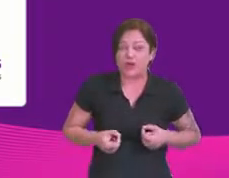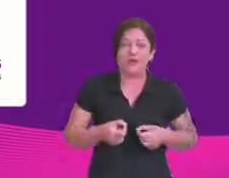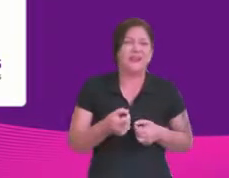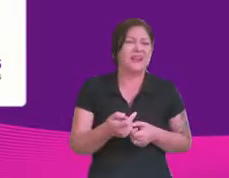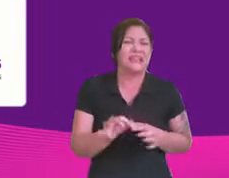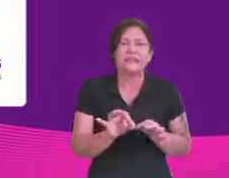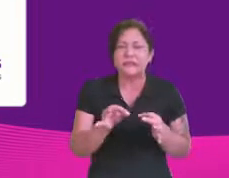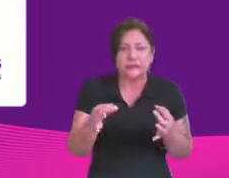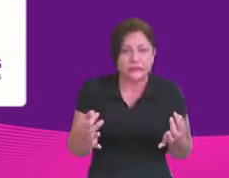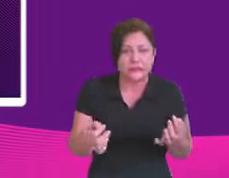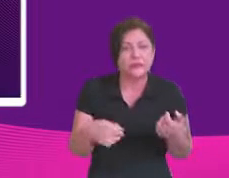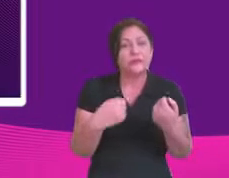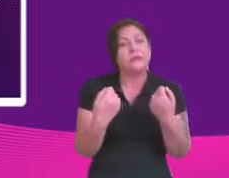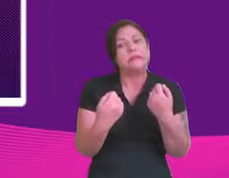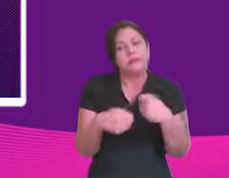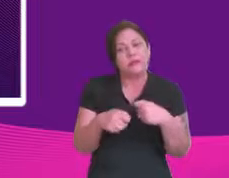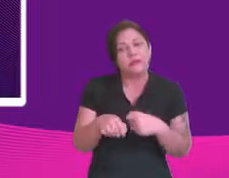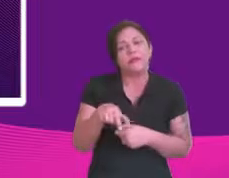naquele momento.